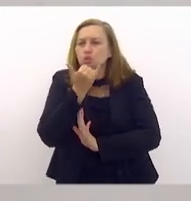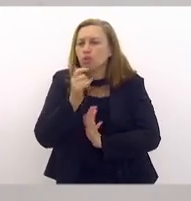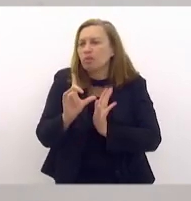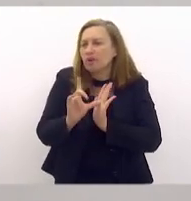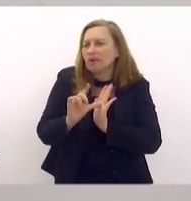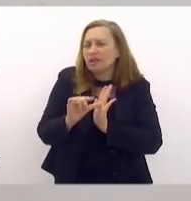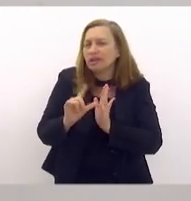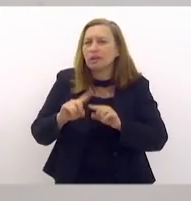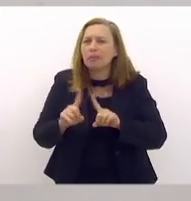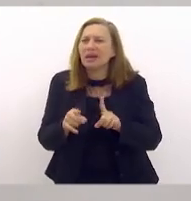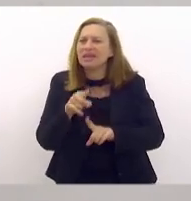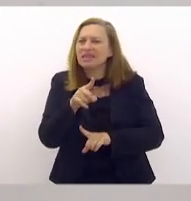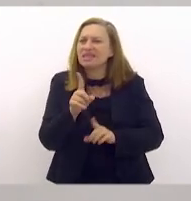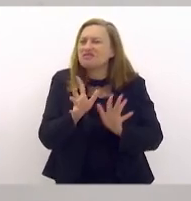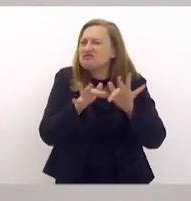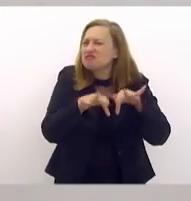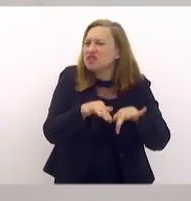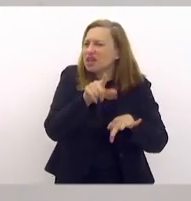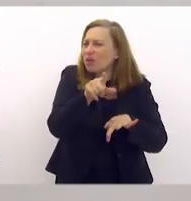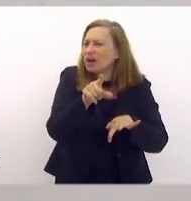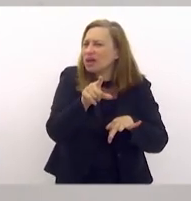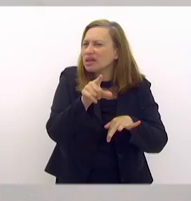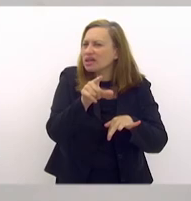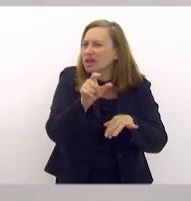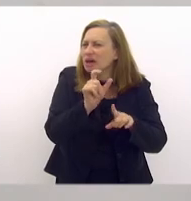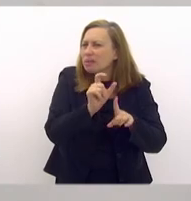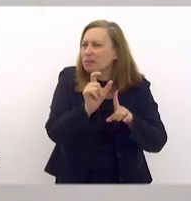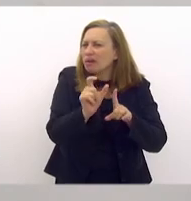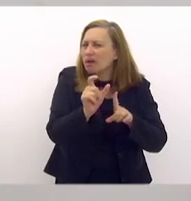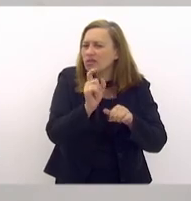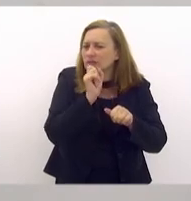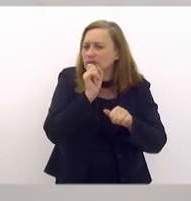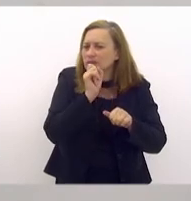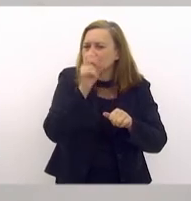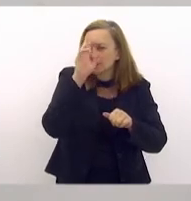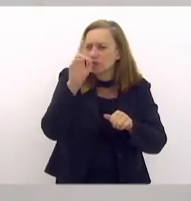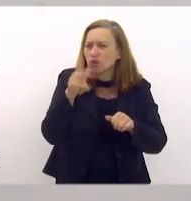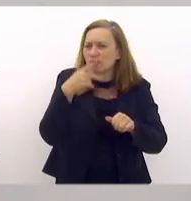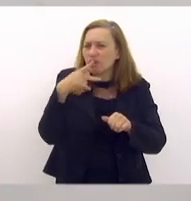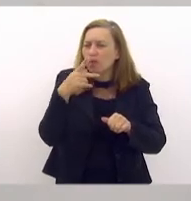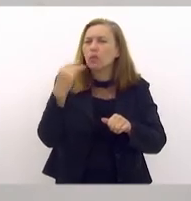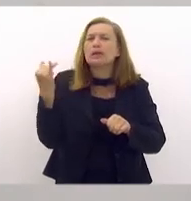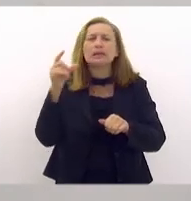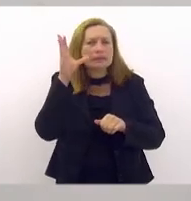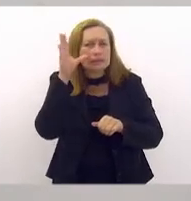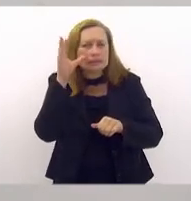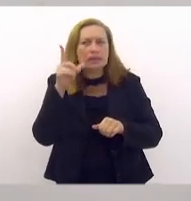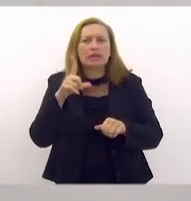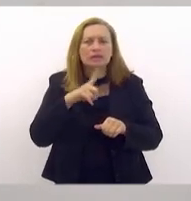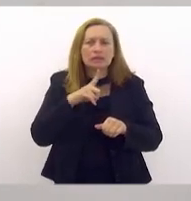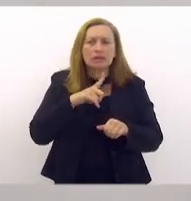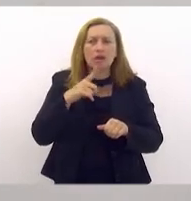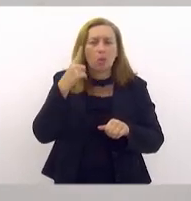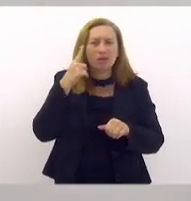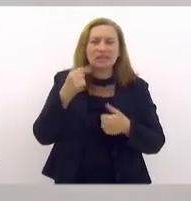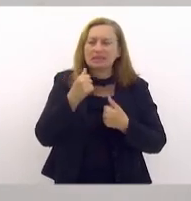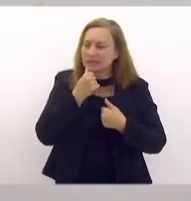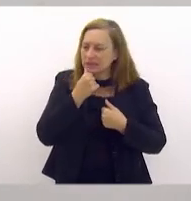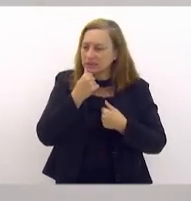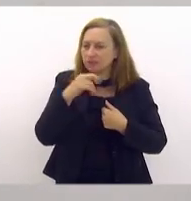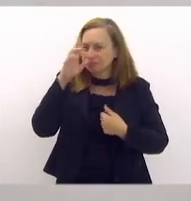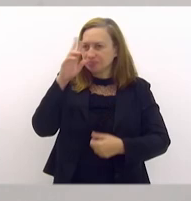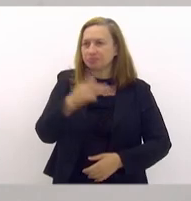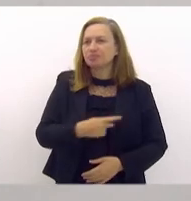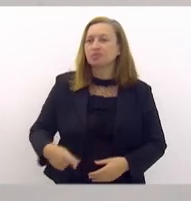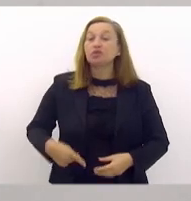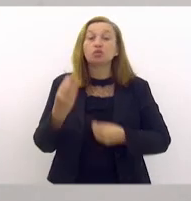atraso, mas esse finalzinho que a senhora relatou muito me interessa, que eu venho pensando, senhora presidenta,